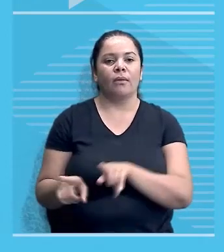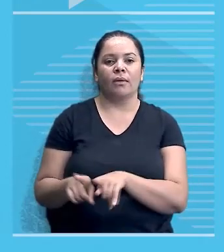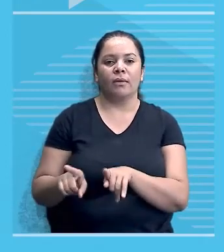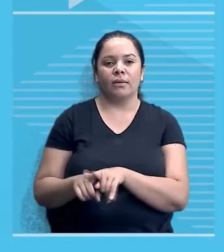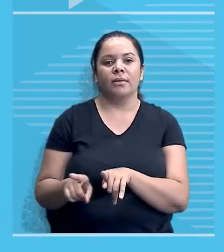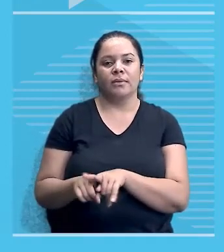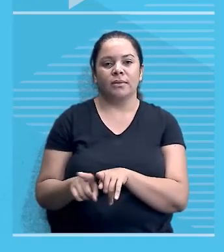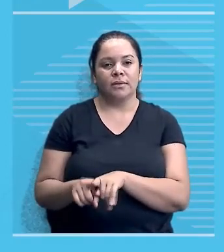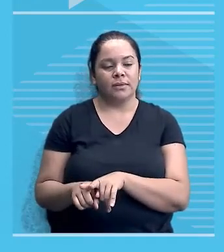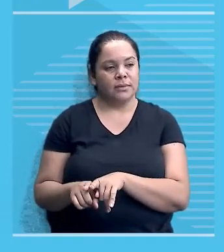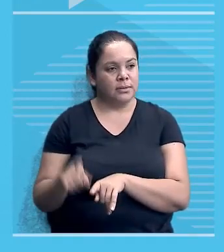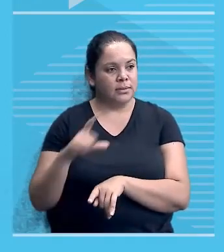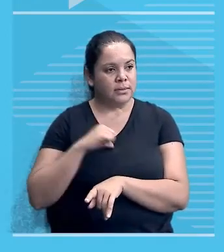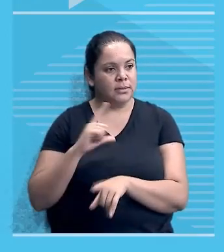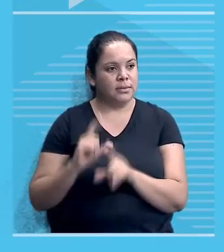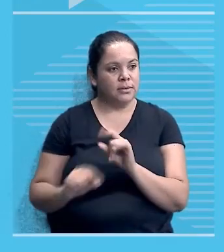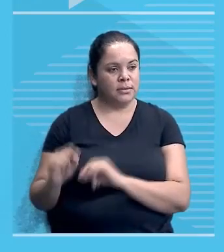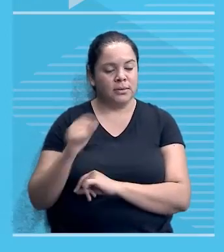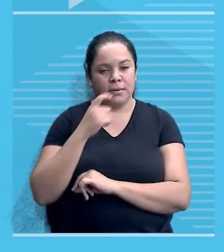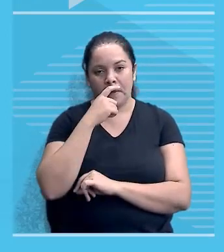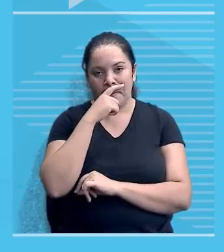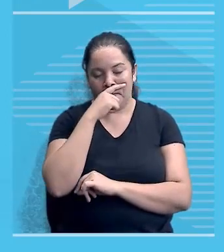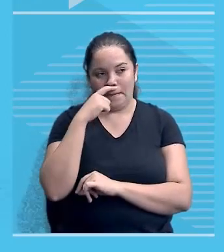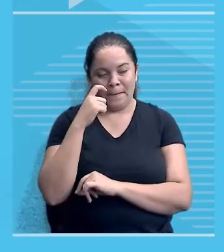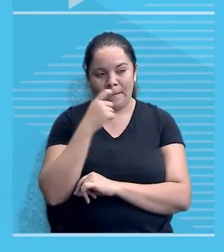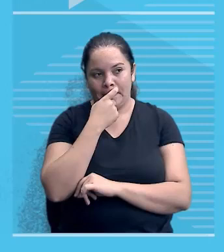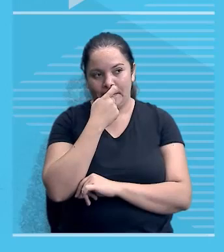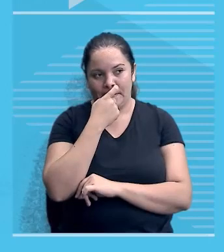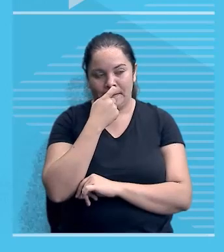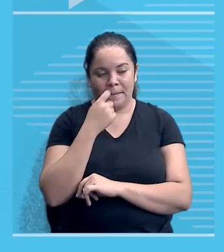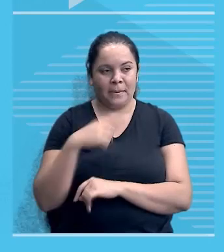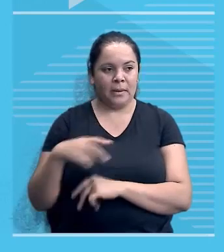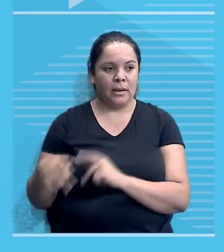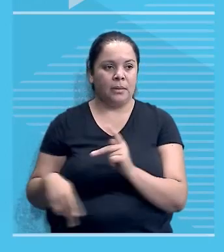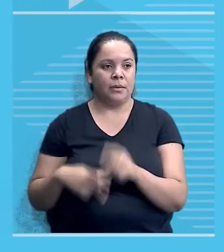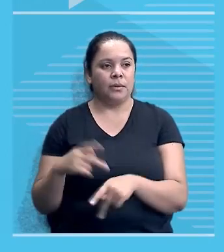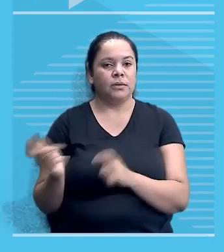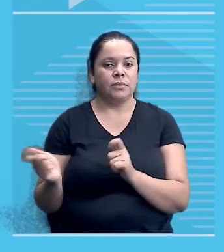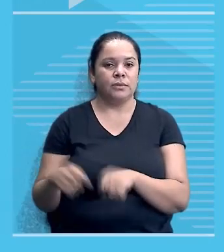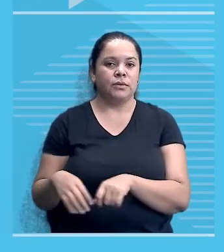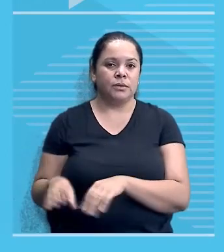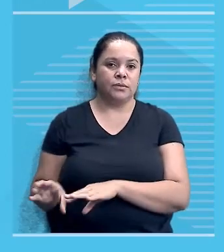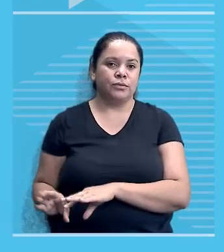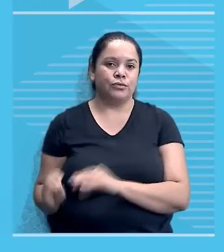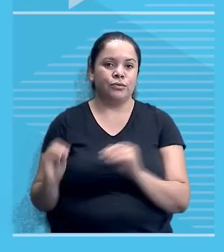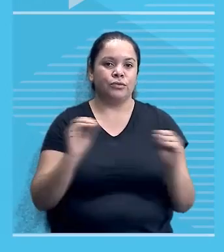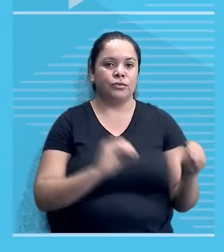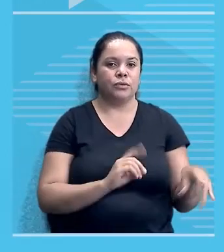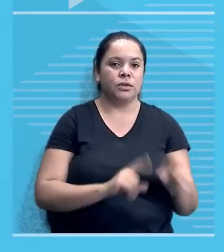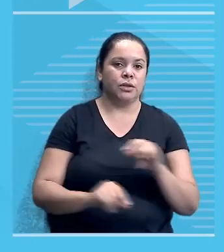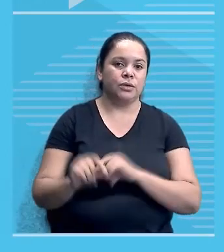fatores né que faz com que a população Vá para a cidade mas que são chamados de fatores repulsivos